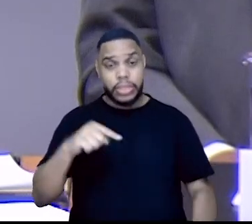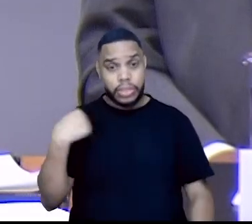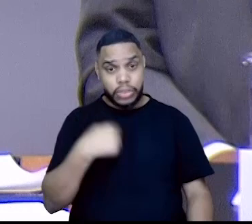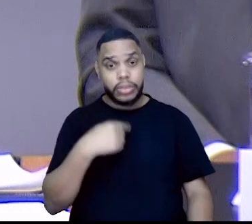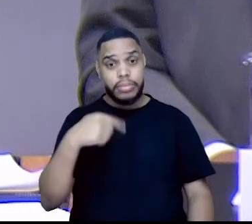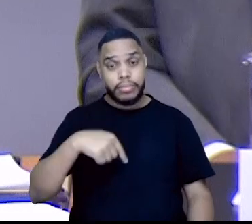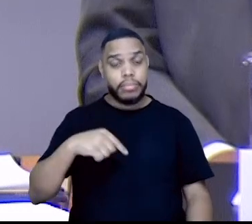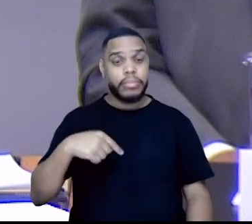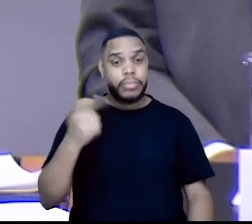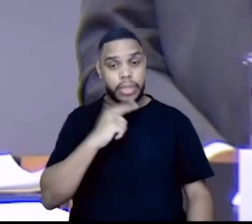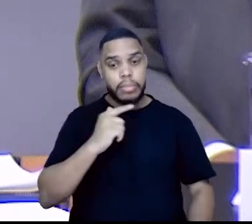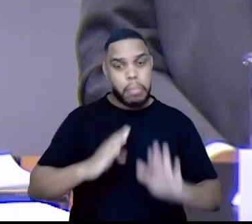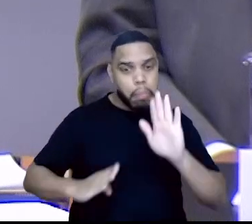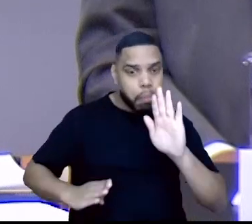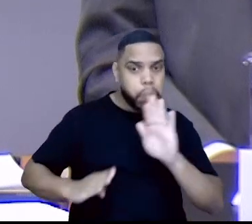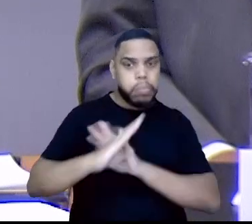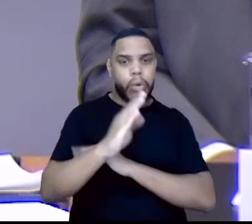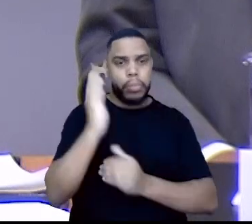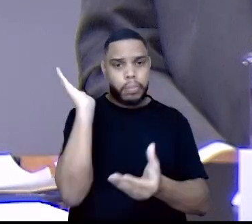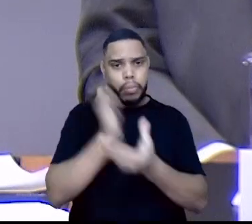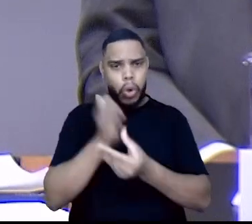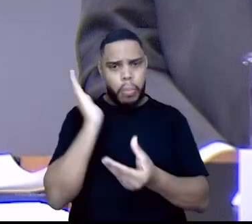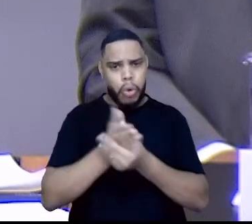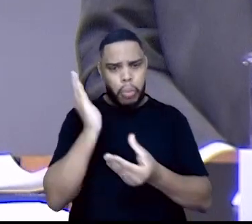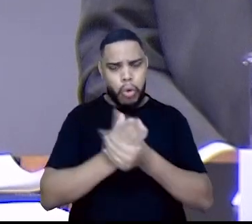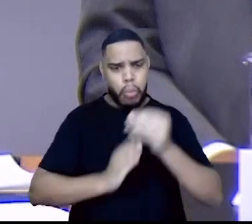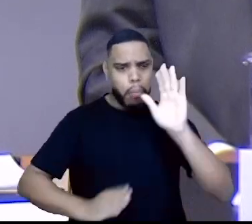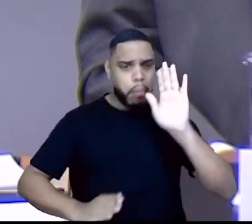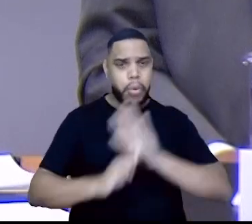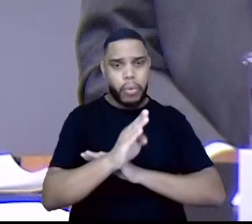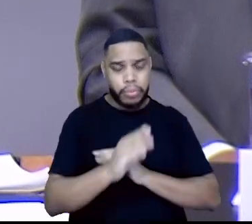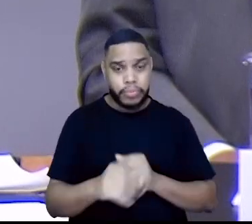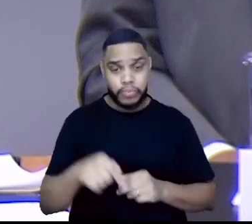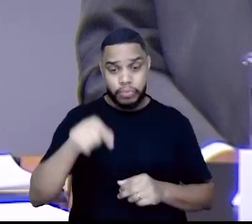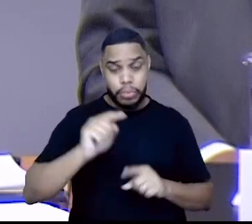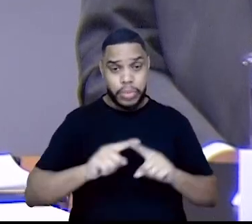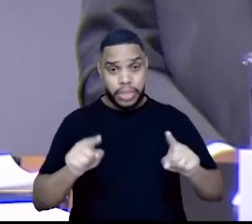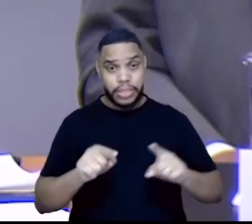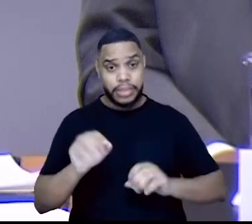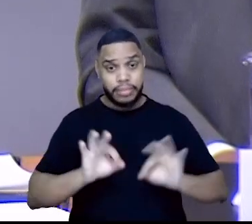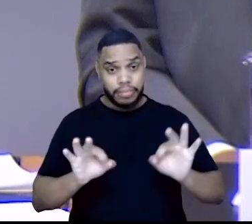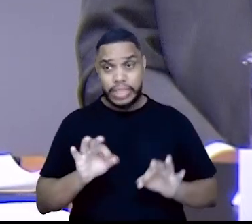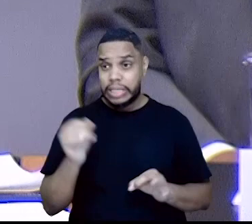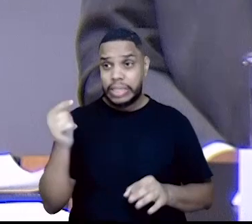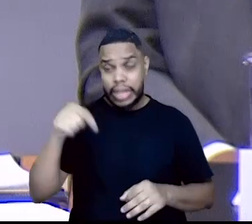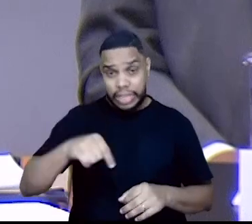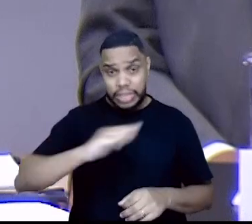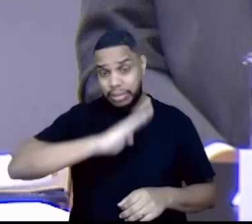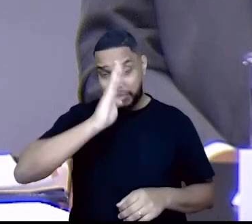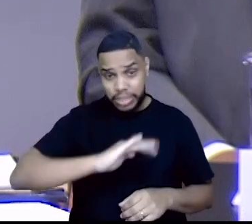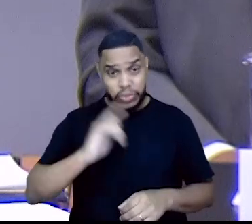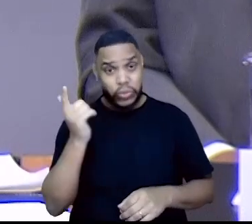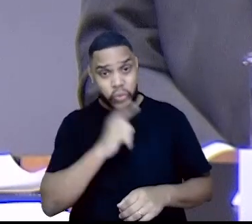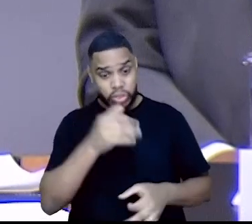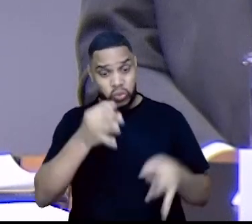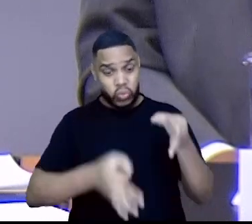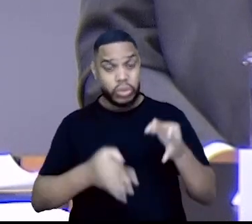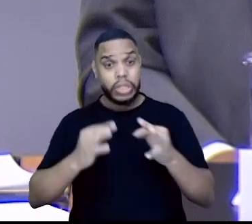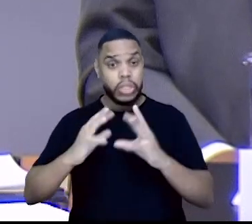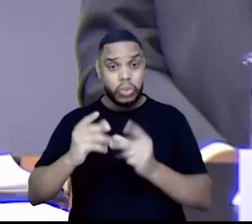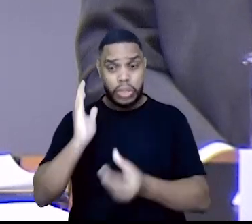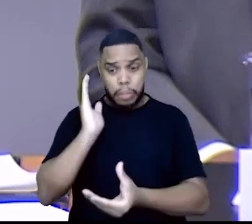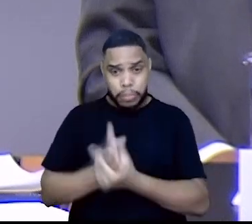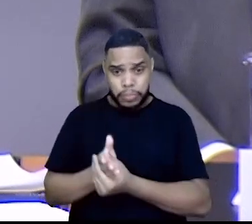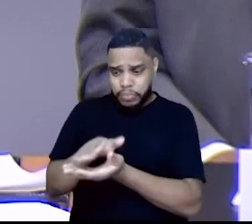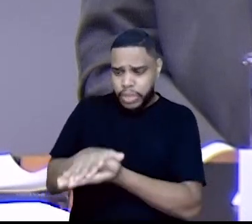mundiais em processos. E não há estrutura que dê conta de julgar todos